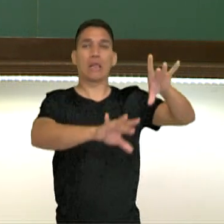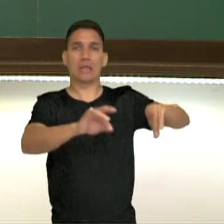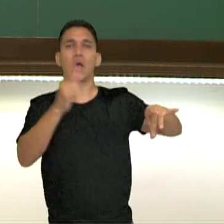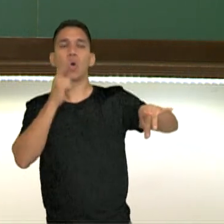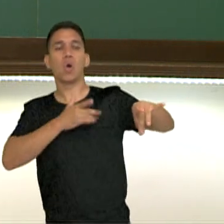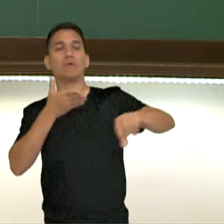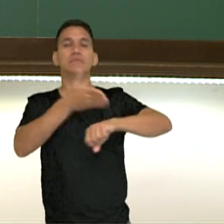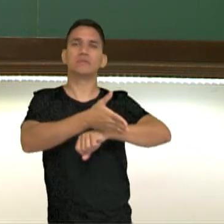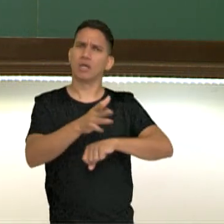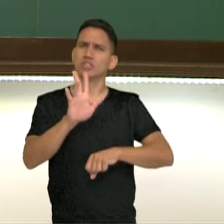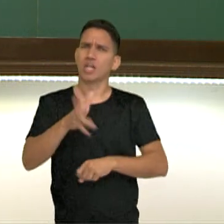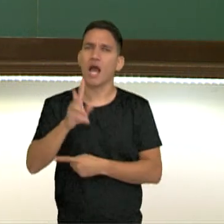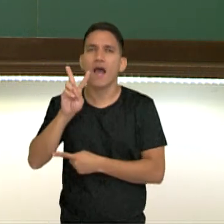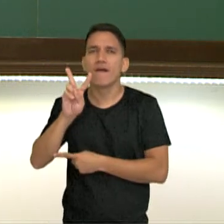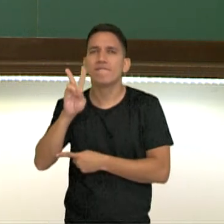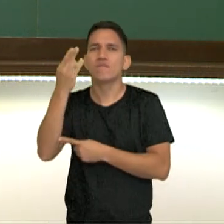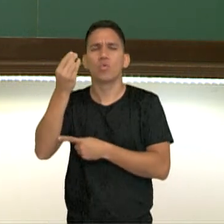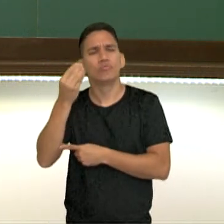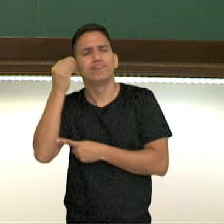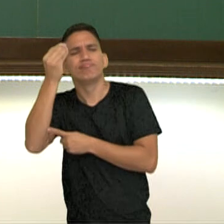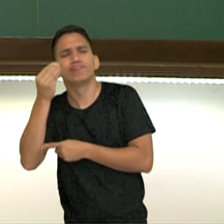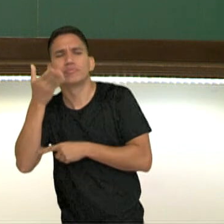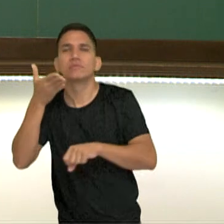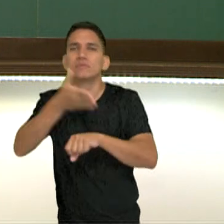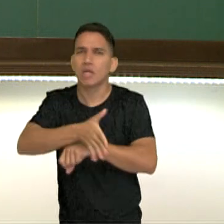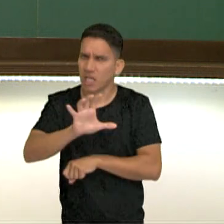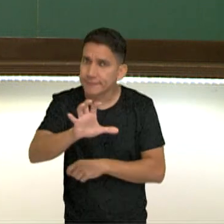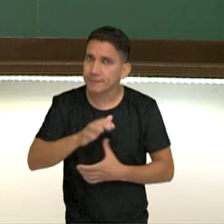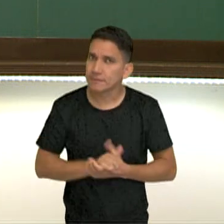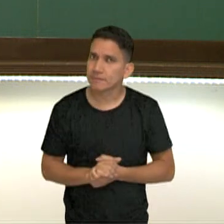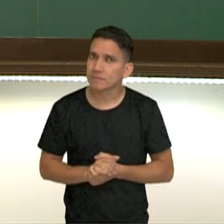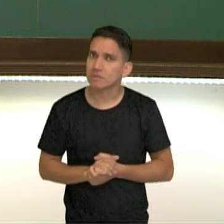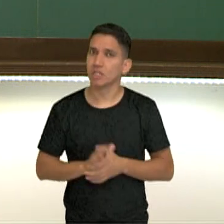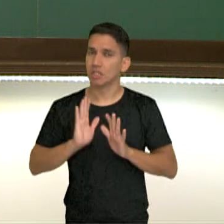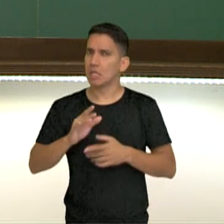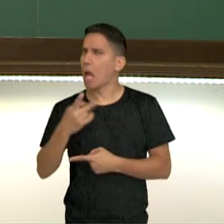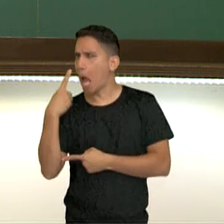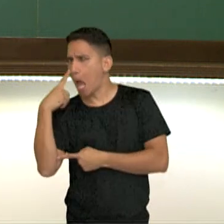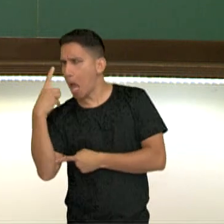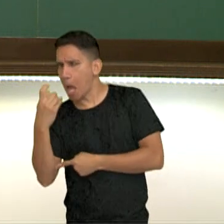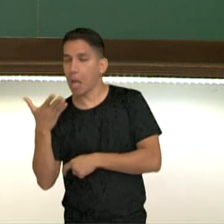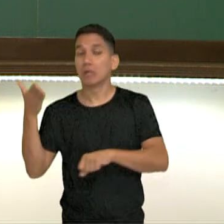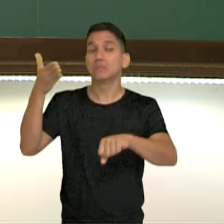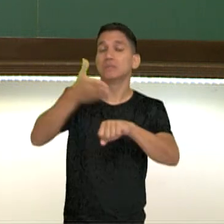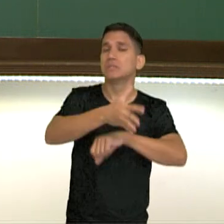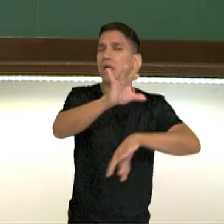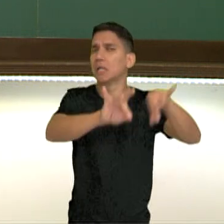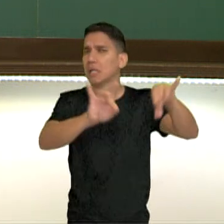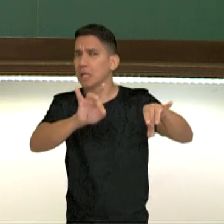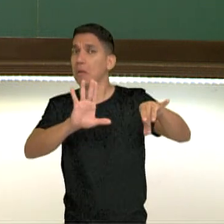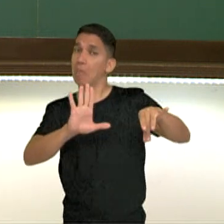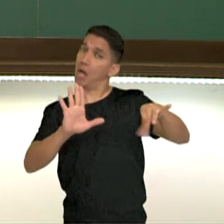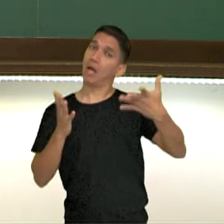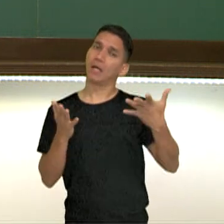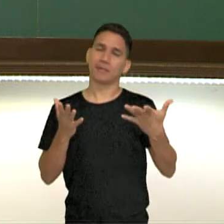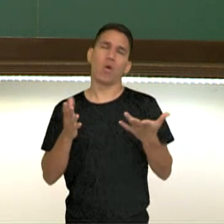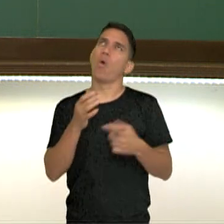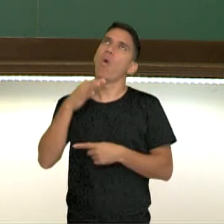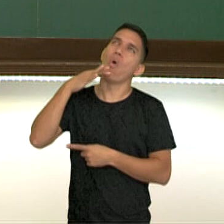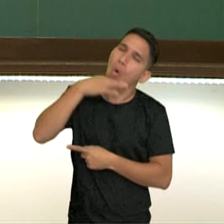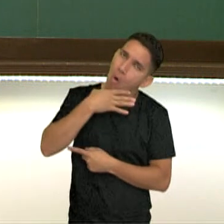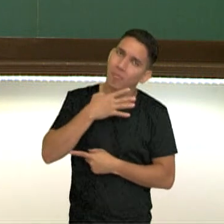teatro. Já viu uma experiência, já vivenciou uma experiência como essa? Será que é interessante para você? Claro que nada se paga, né? Nada